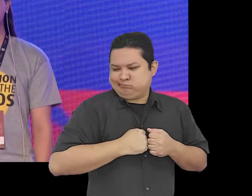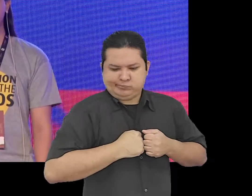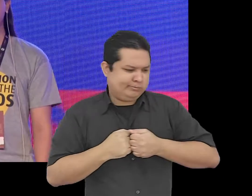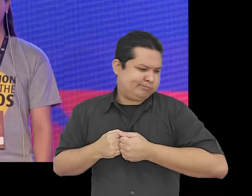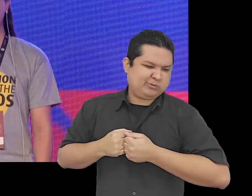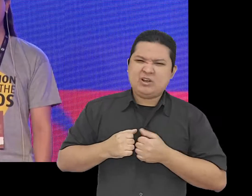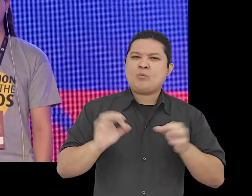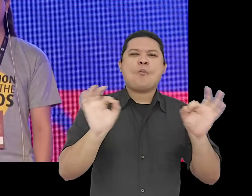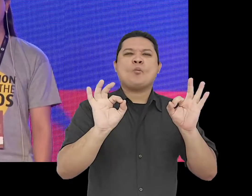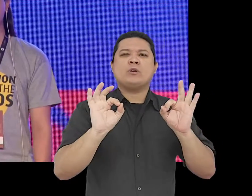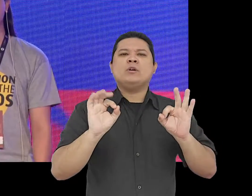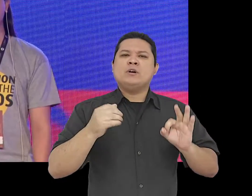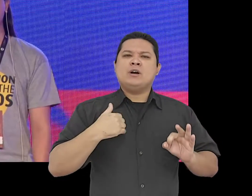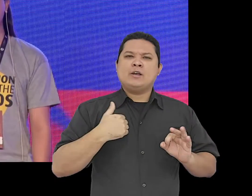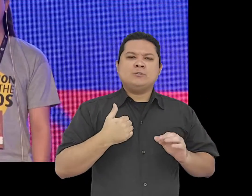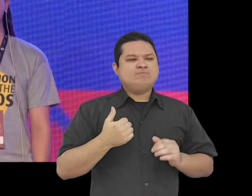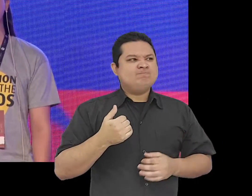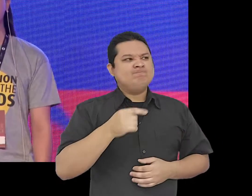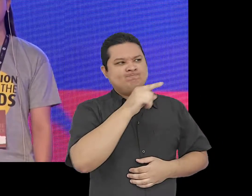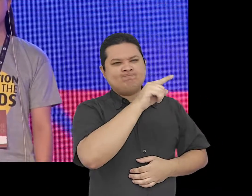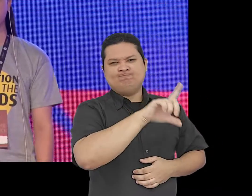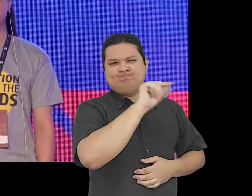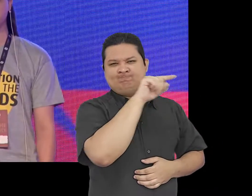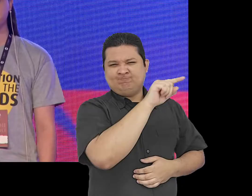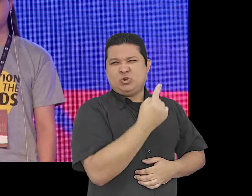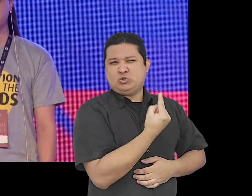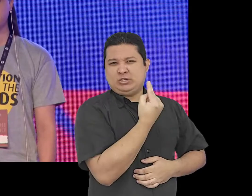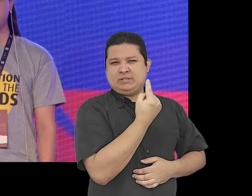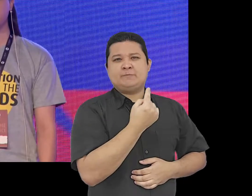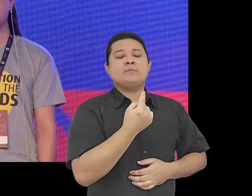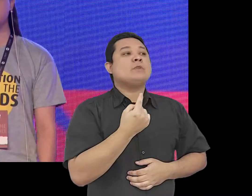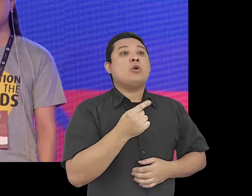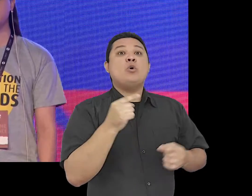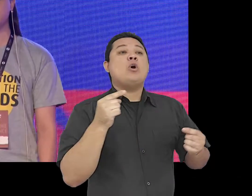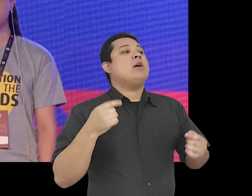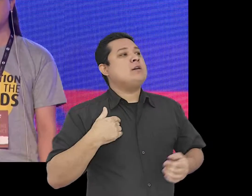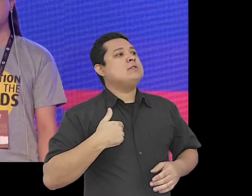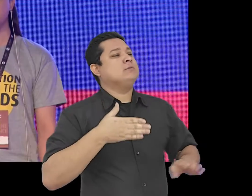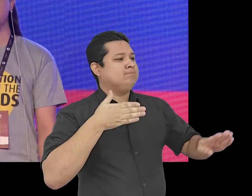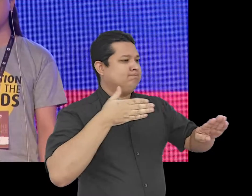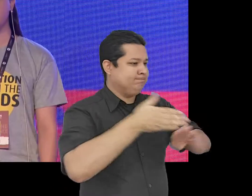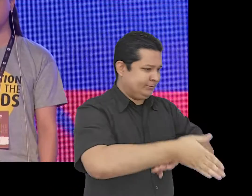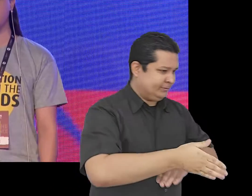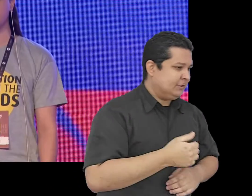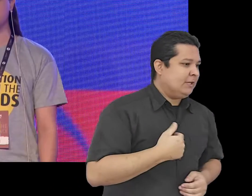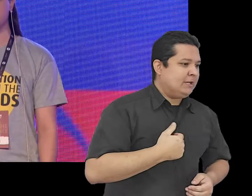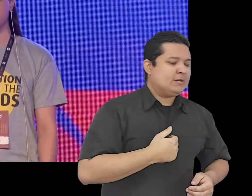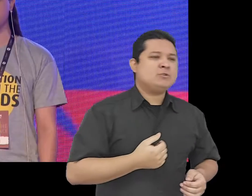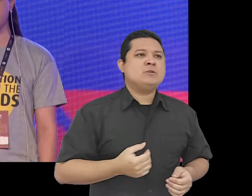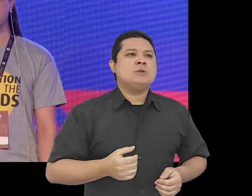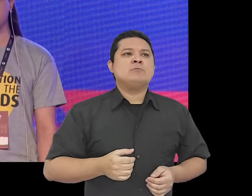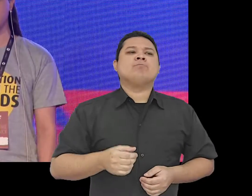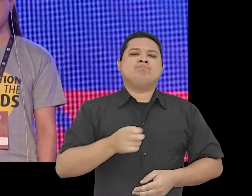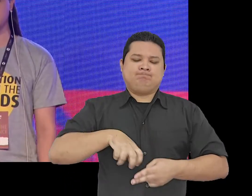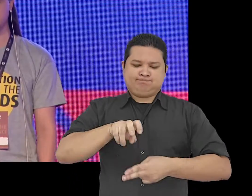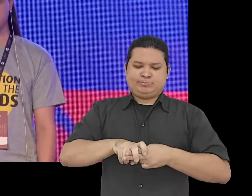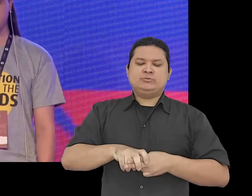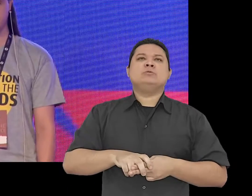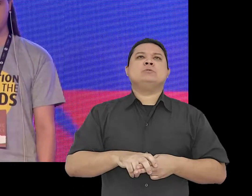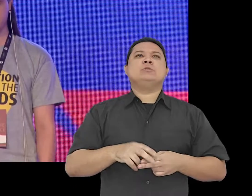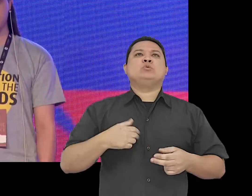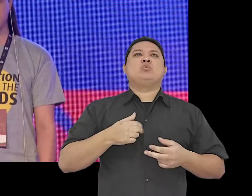Então eu pedi para ele me deixar no banheiro, cara. Ele me deixou no banheiro, eu entrei no banheiro, fiz o que eu tinha que fazer, e no final, cara, eu comecei a procurar a